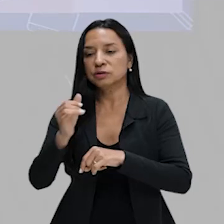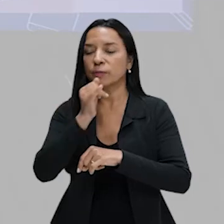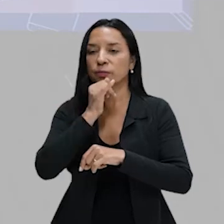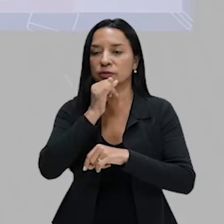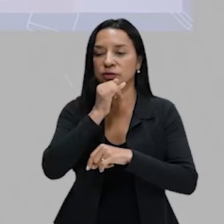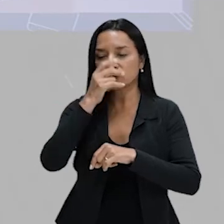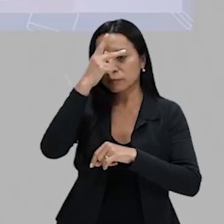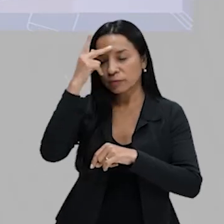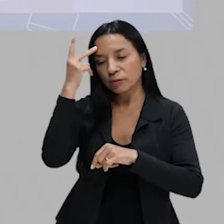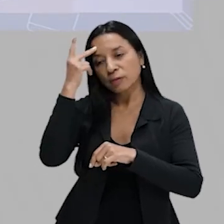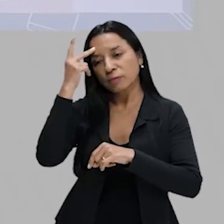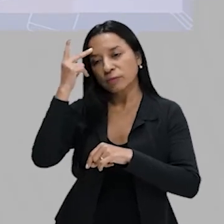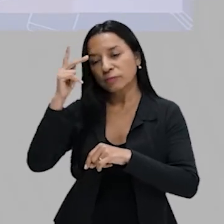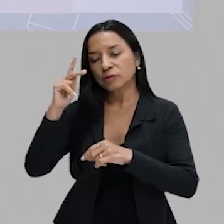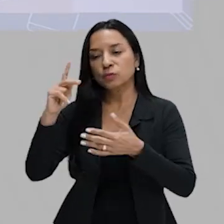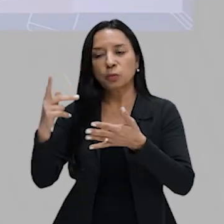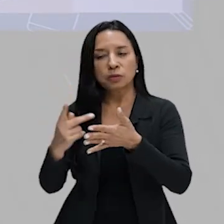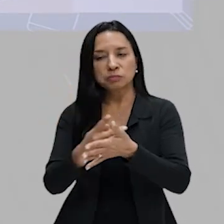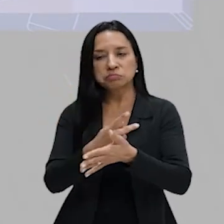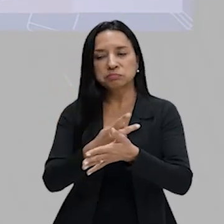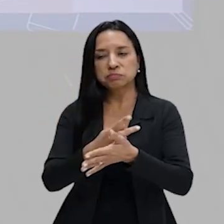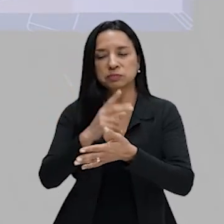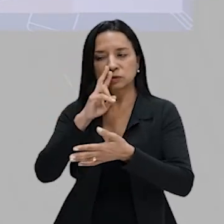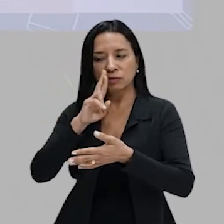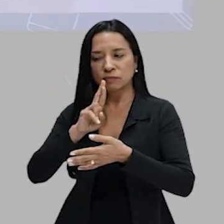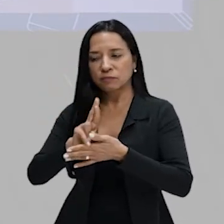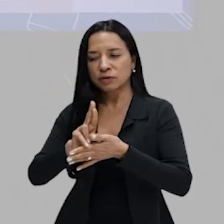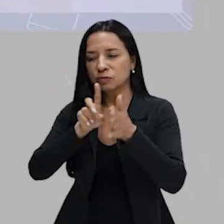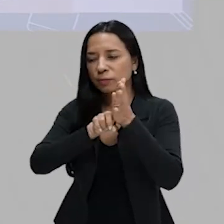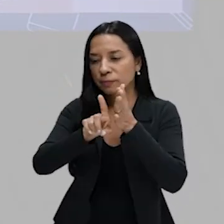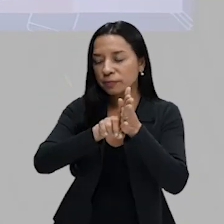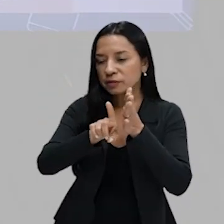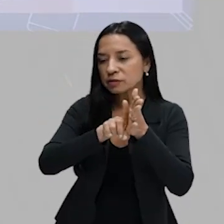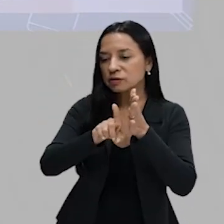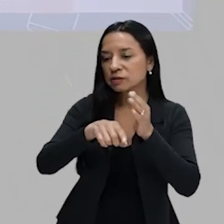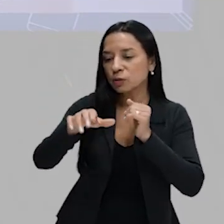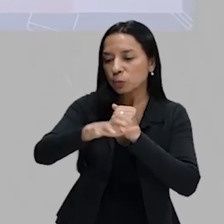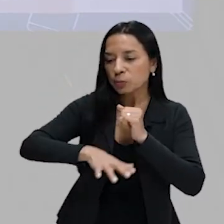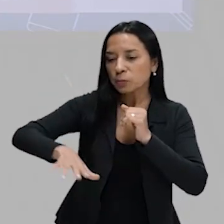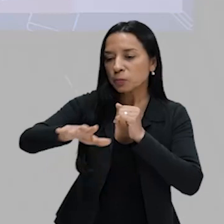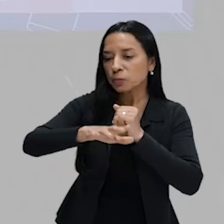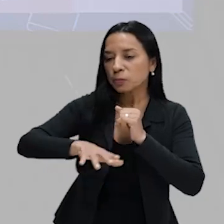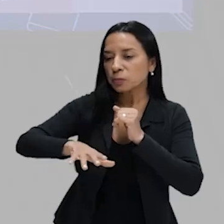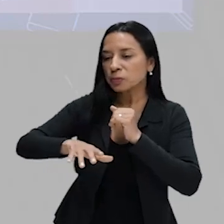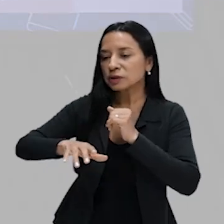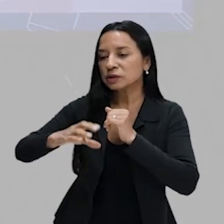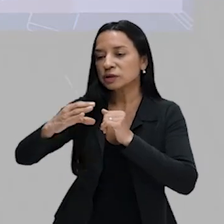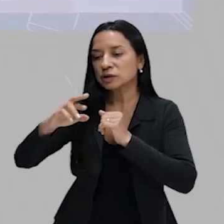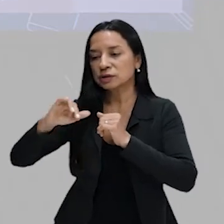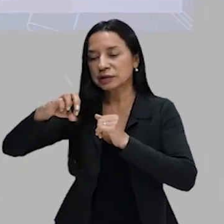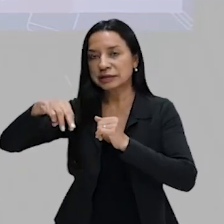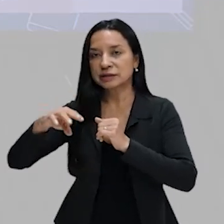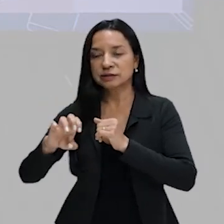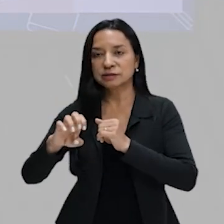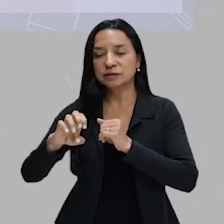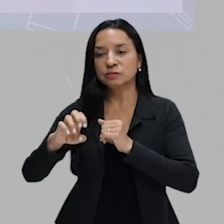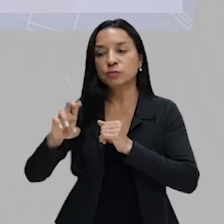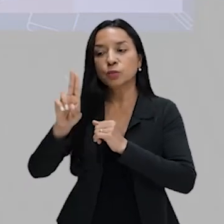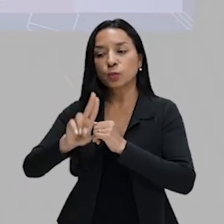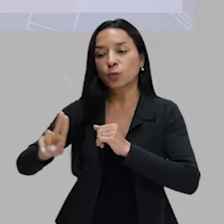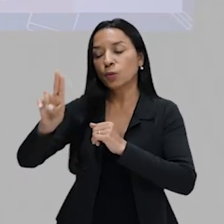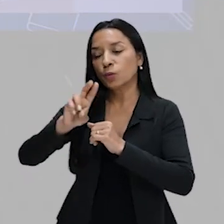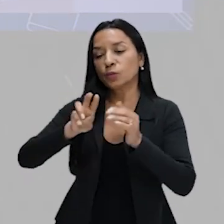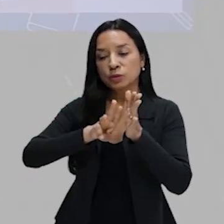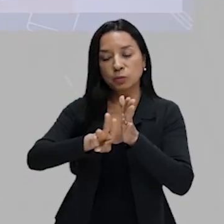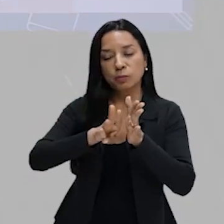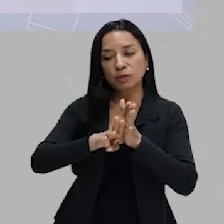que está resolvendo uma cena de crime, né, um investigador, por exemplo, ele usa esses métodos aqui para poder ele